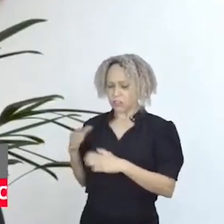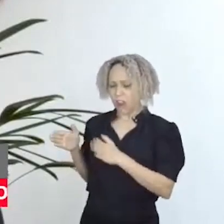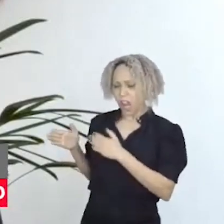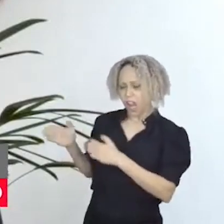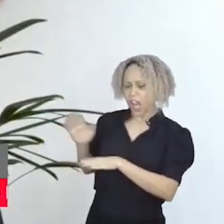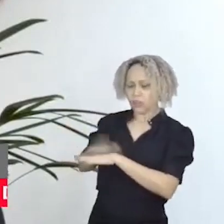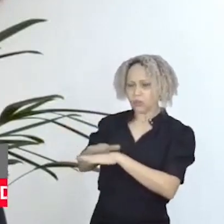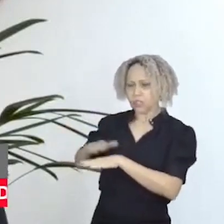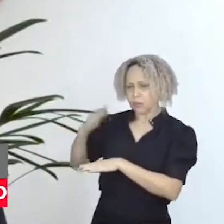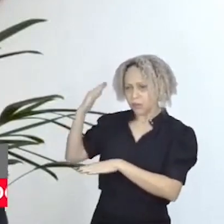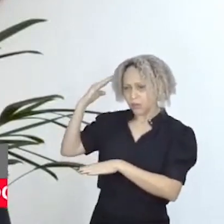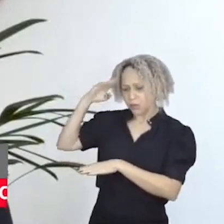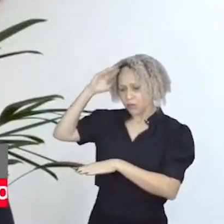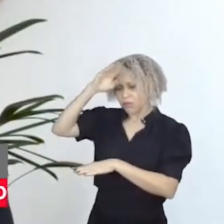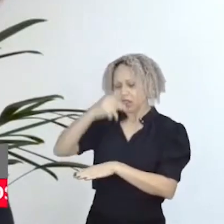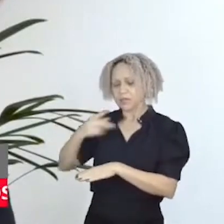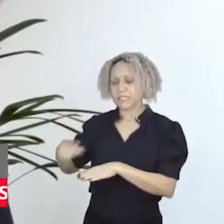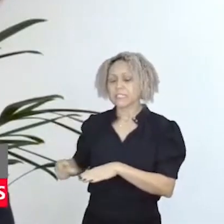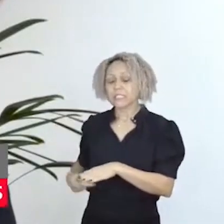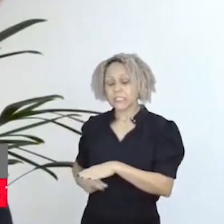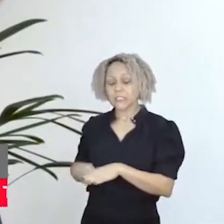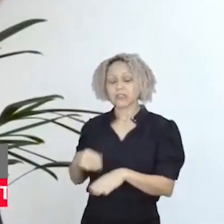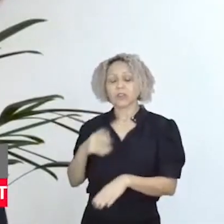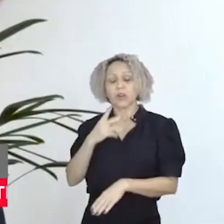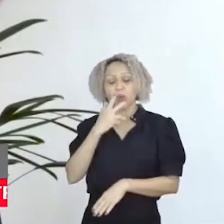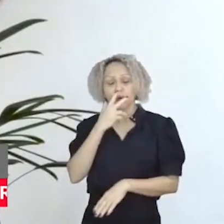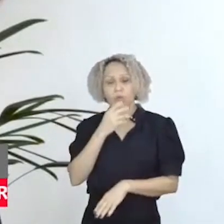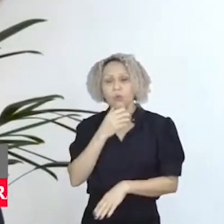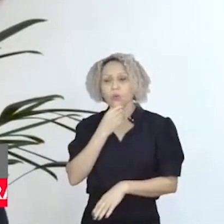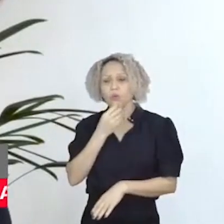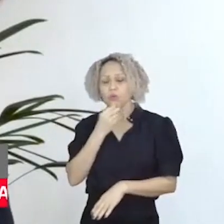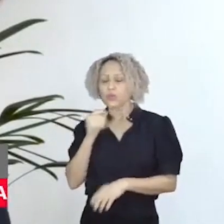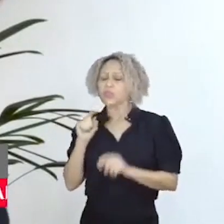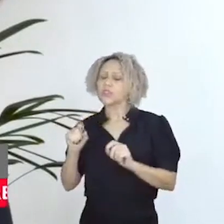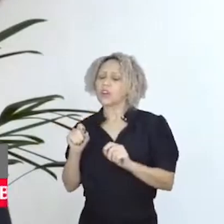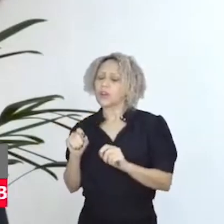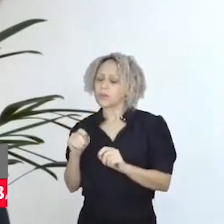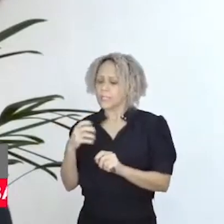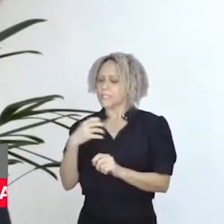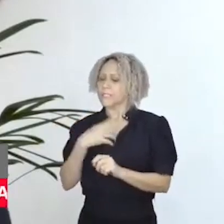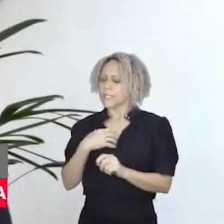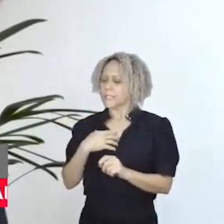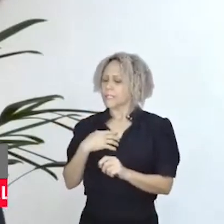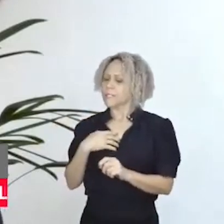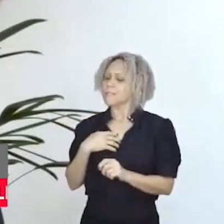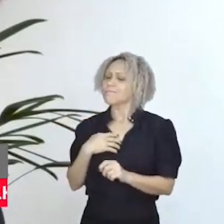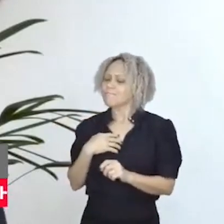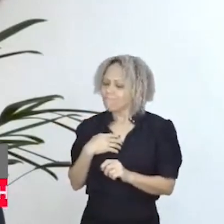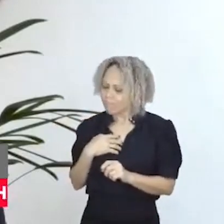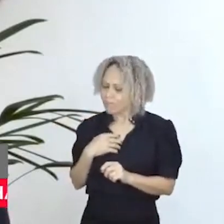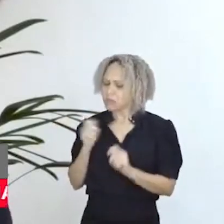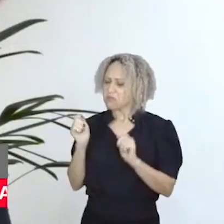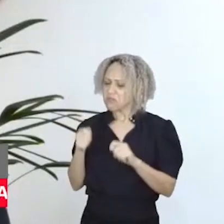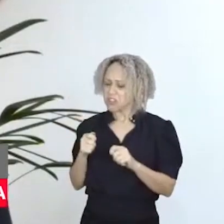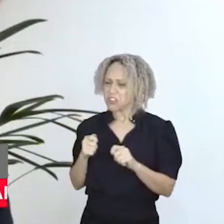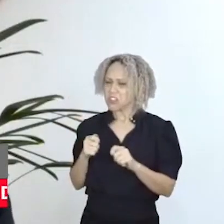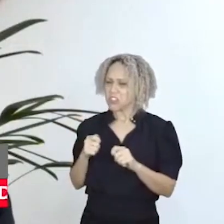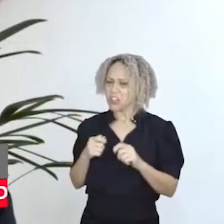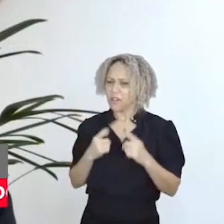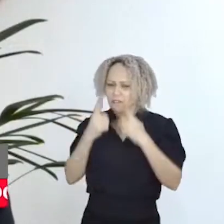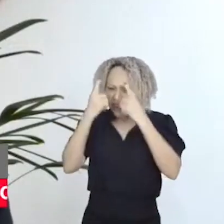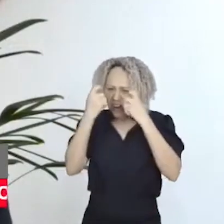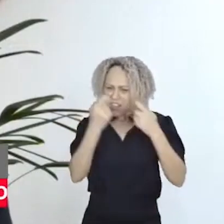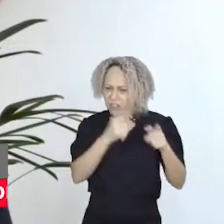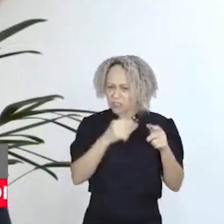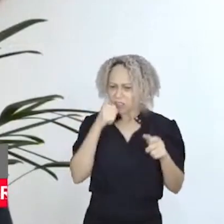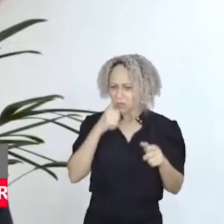essa pessoa que disse que pintou um clima com uma menina venezuelana menor de idade.